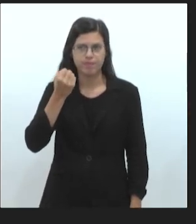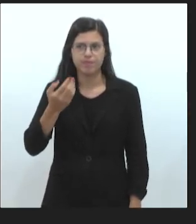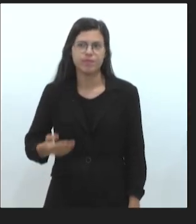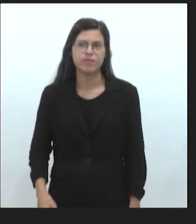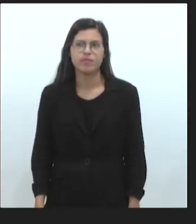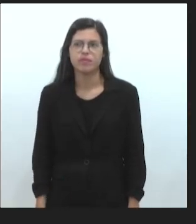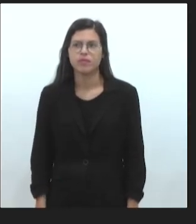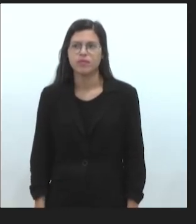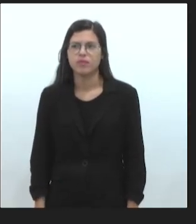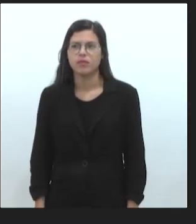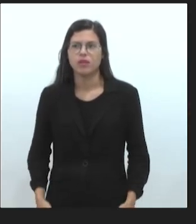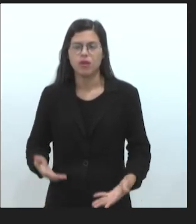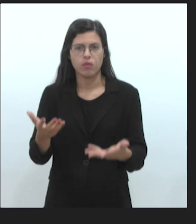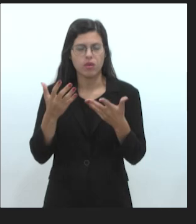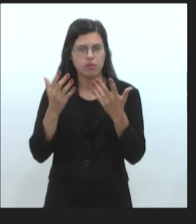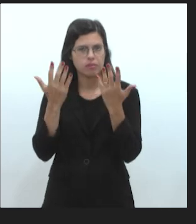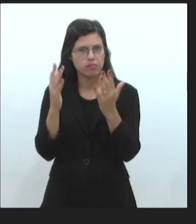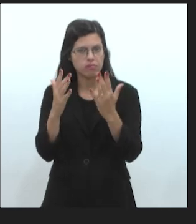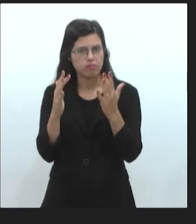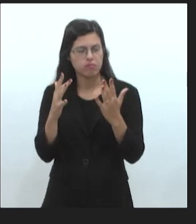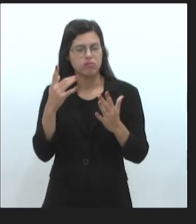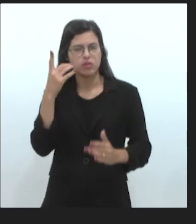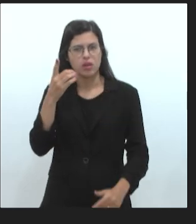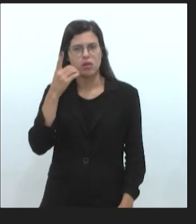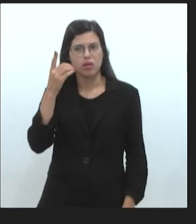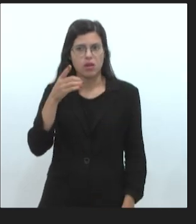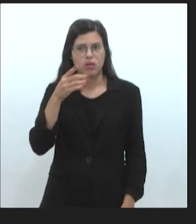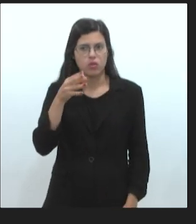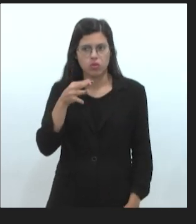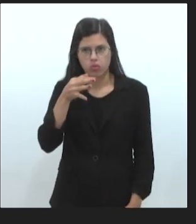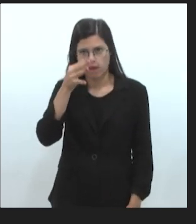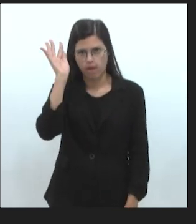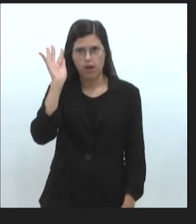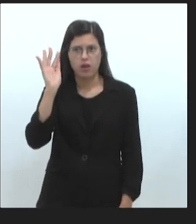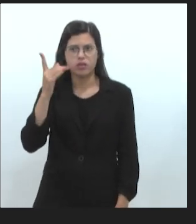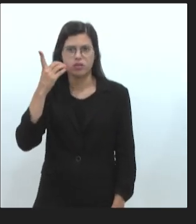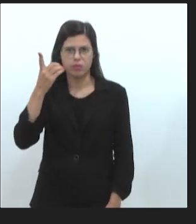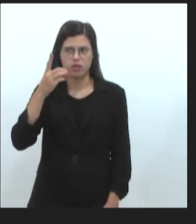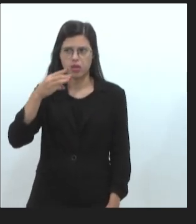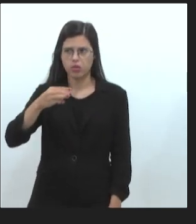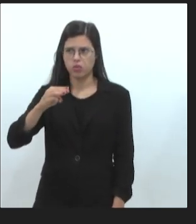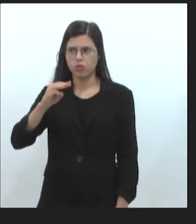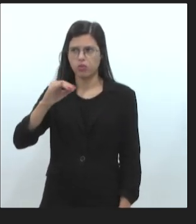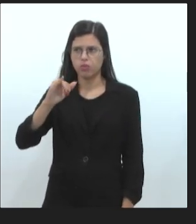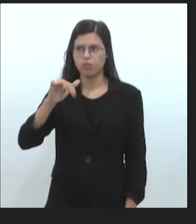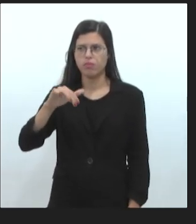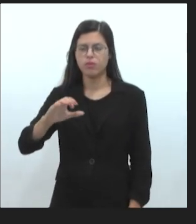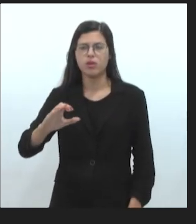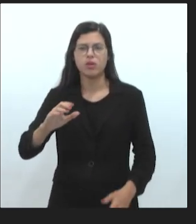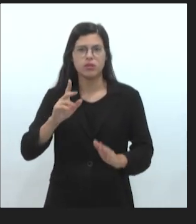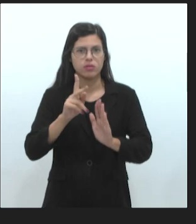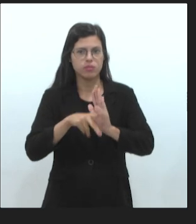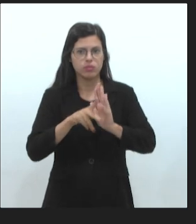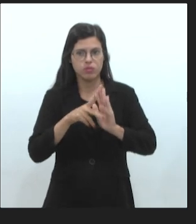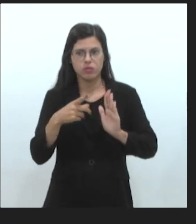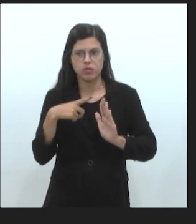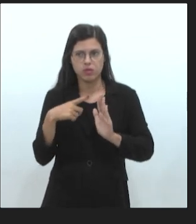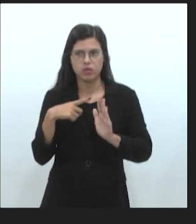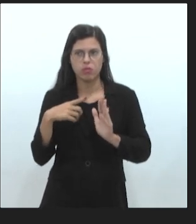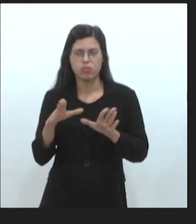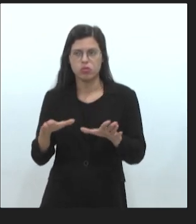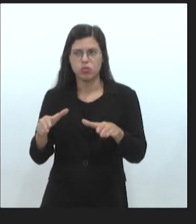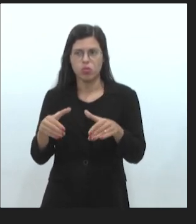Carlos Mink e Fred Pacheco por esse projeto, porque nós temos um grupo bem representativo de deputados da